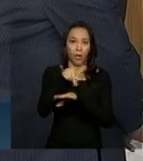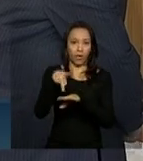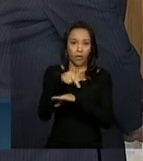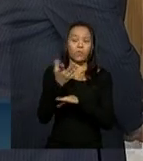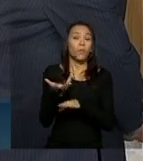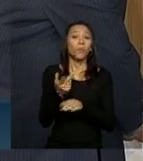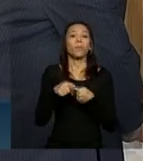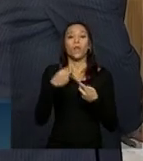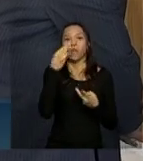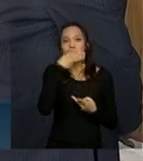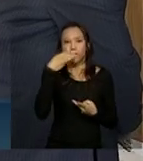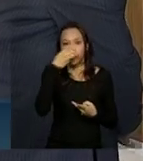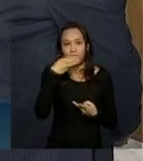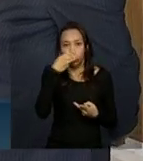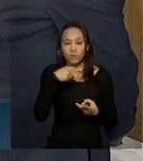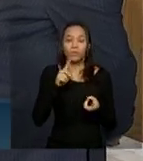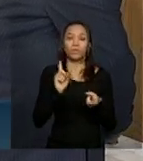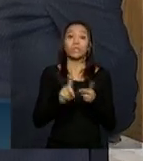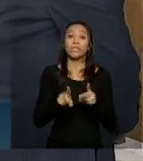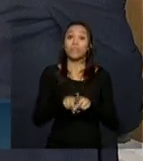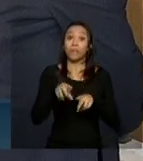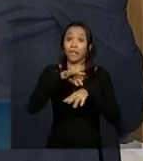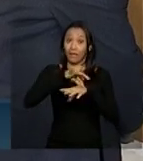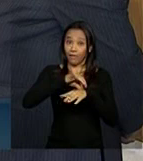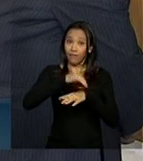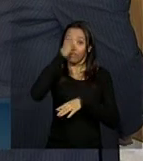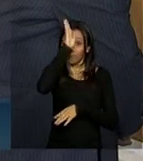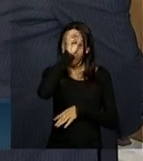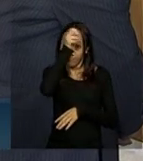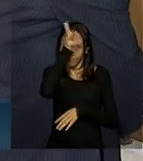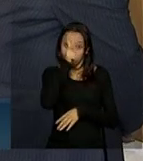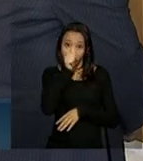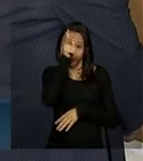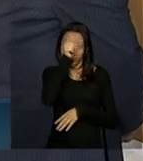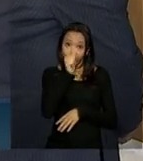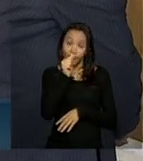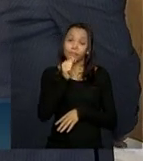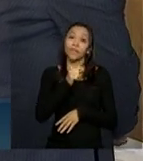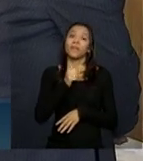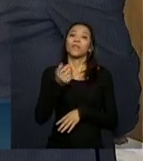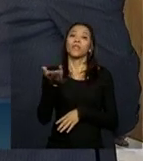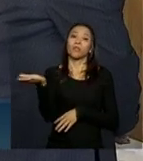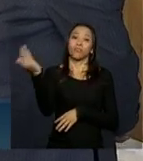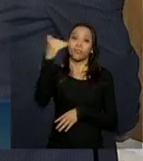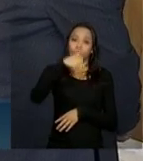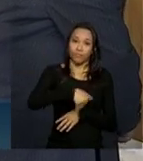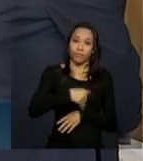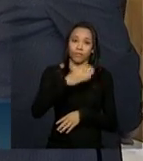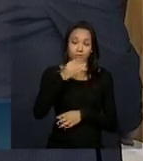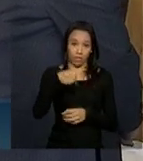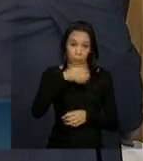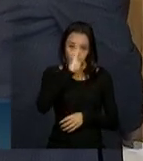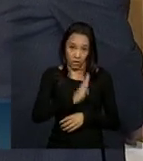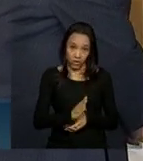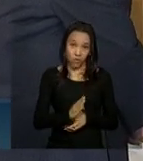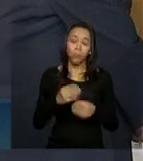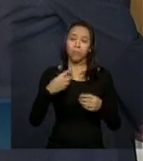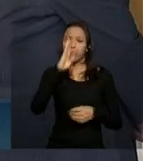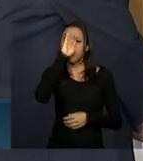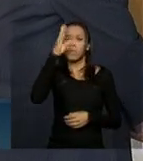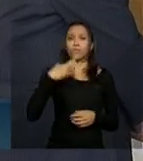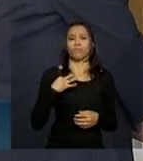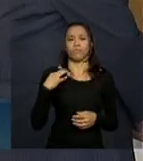são açúcar refinado e carne de frango. E o Brasil importa da Mauritânia principalmente